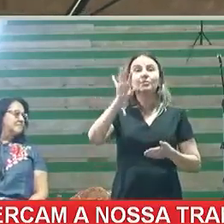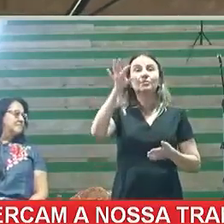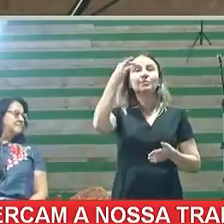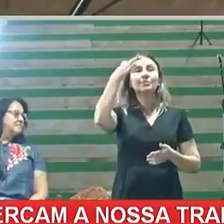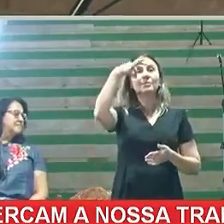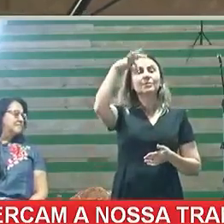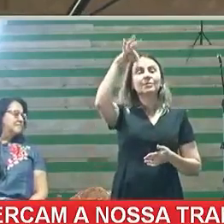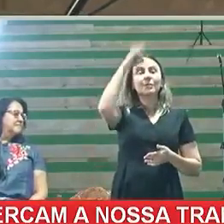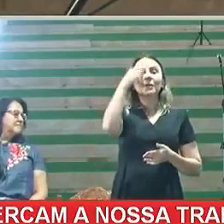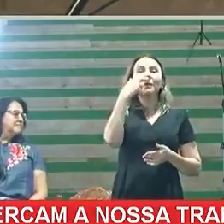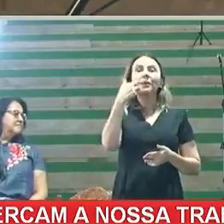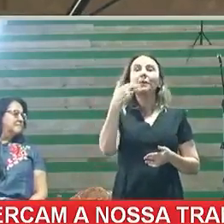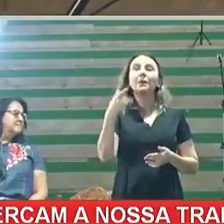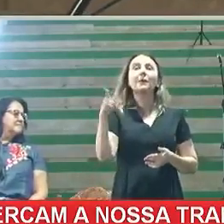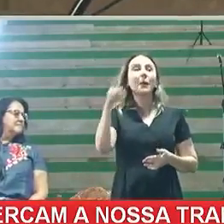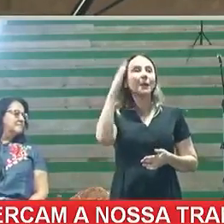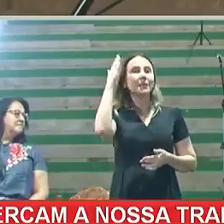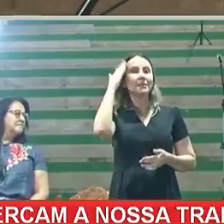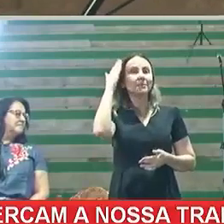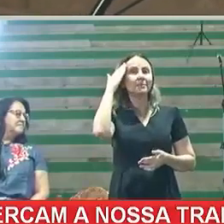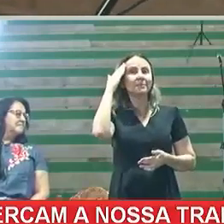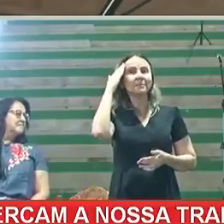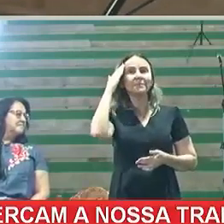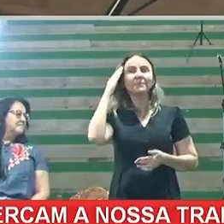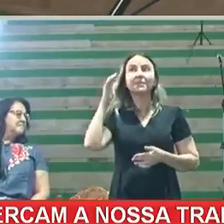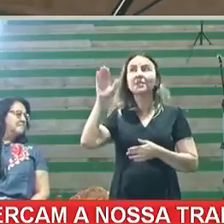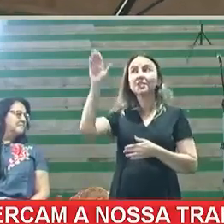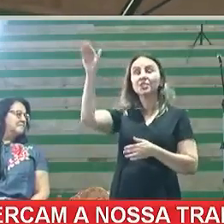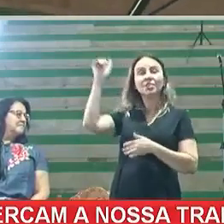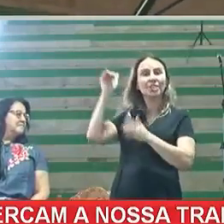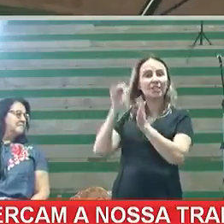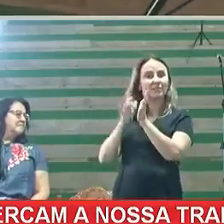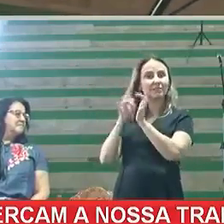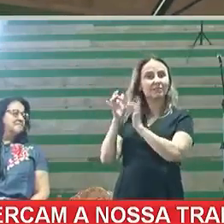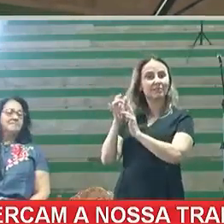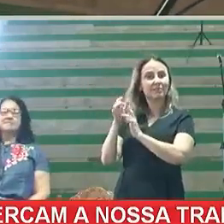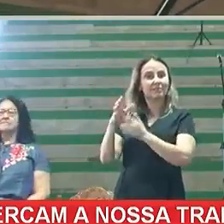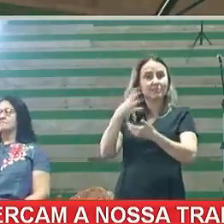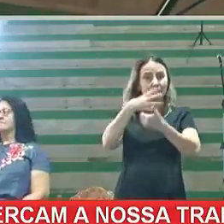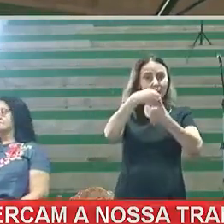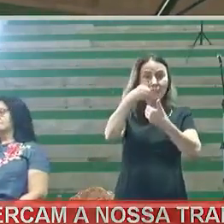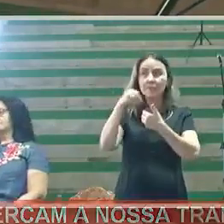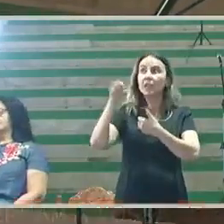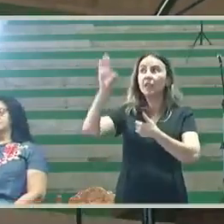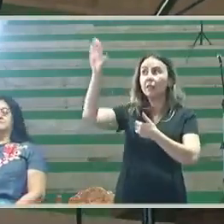entender. Diga assim: vem, Jesus. Diga: vem,